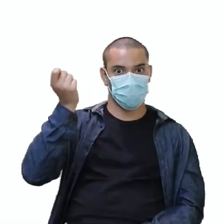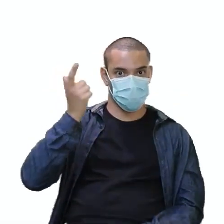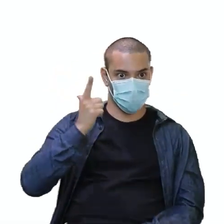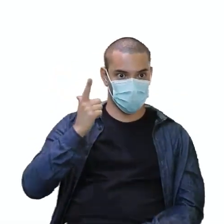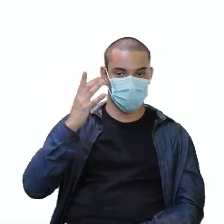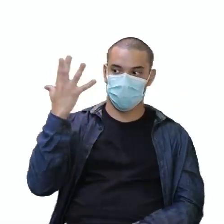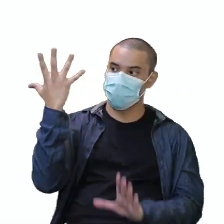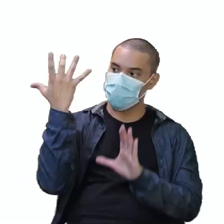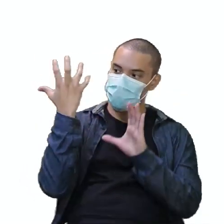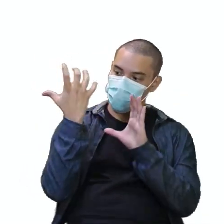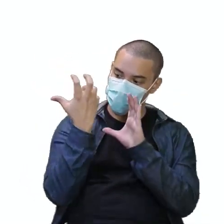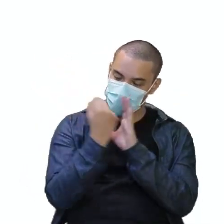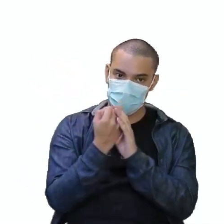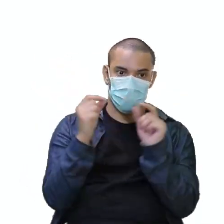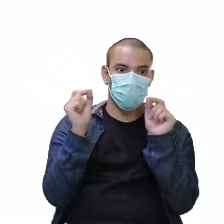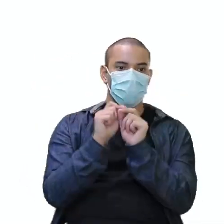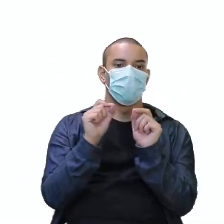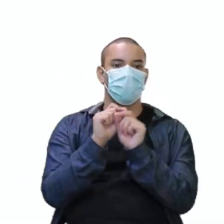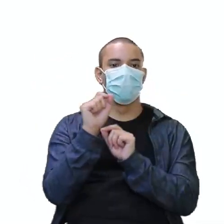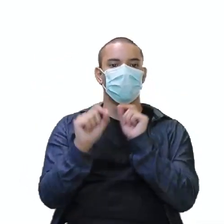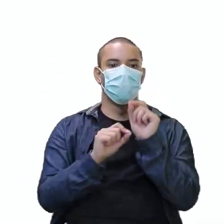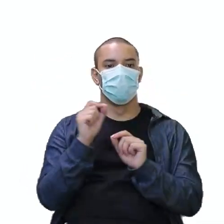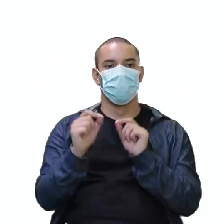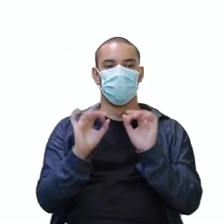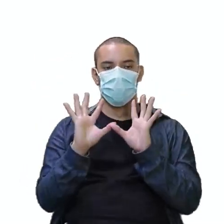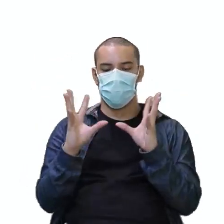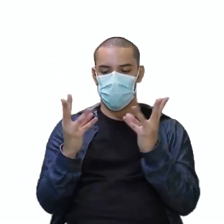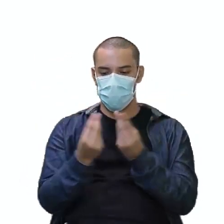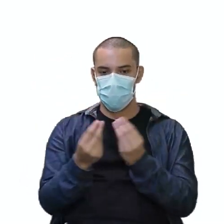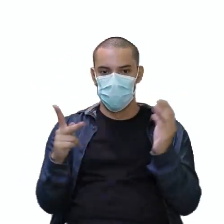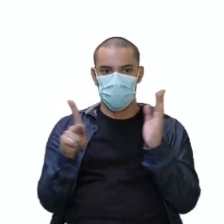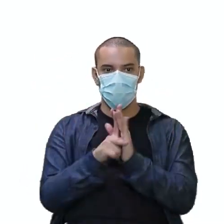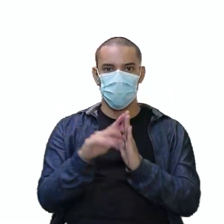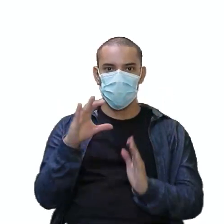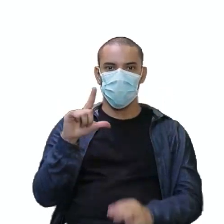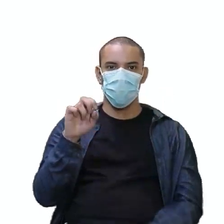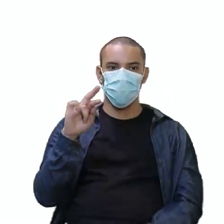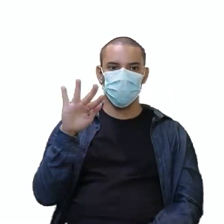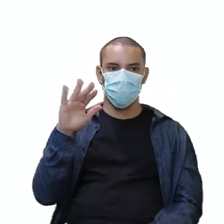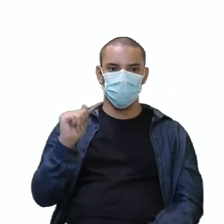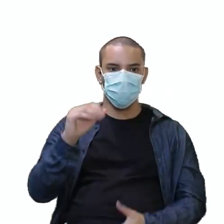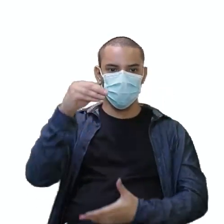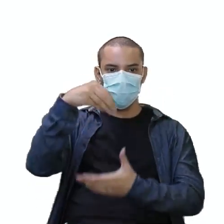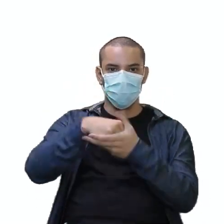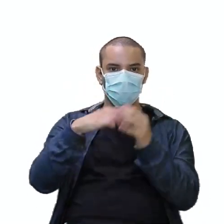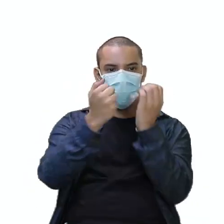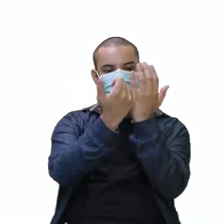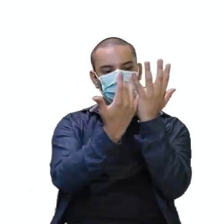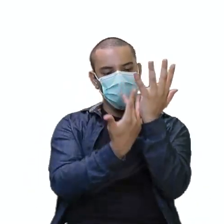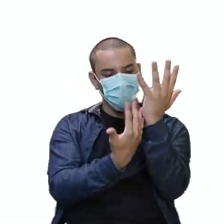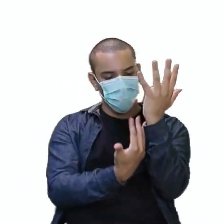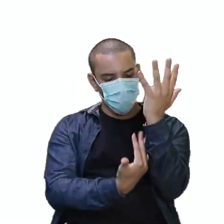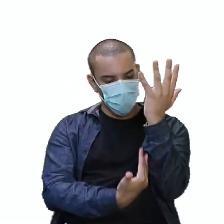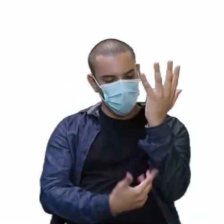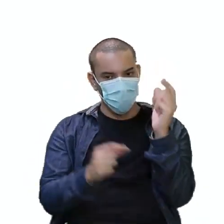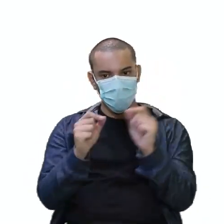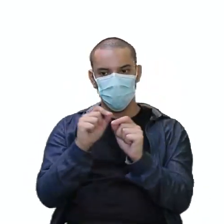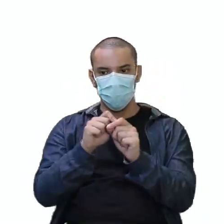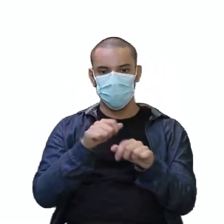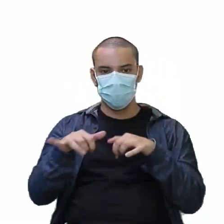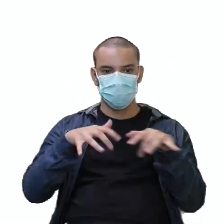solar, absorvem, fazem com que as moléculas da clorofila, presentes lá nos cloroplastos, comecem a